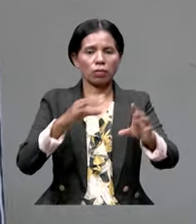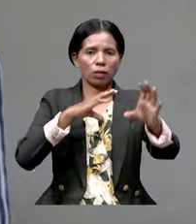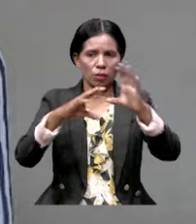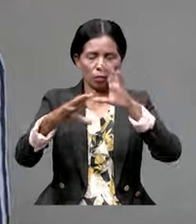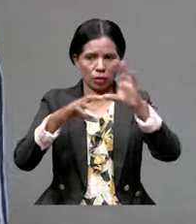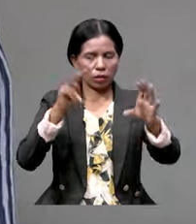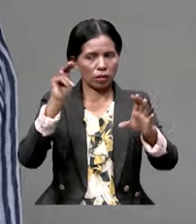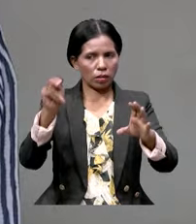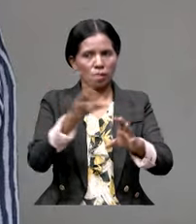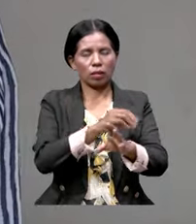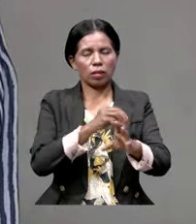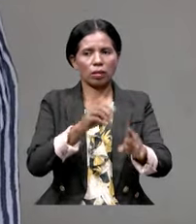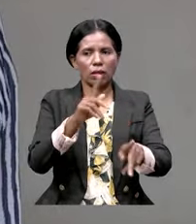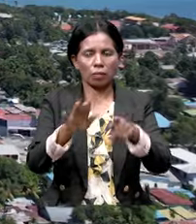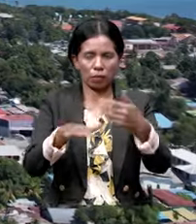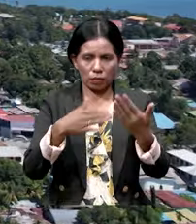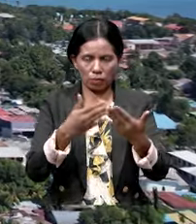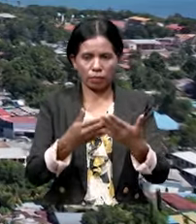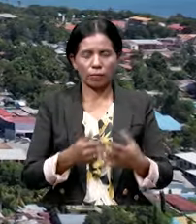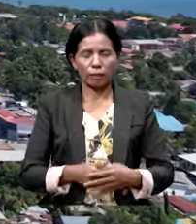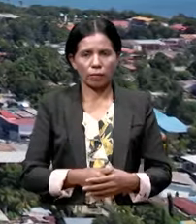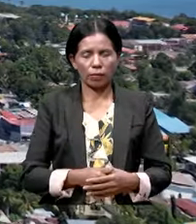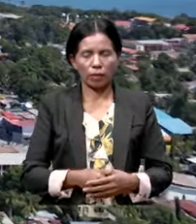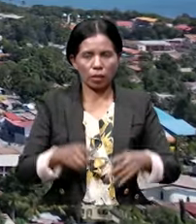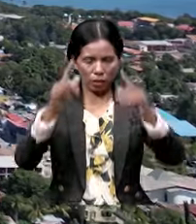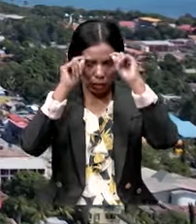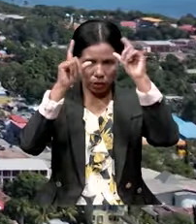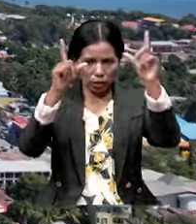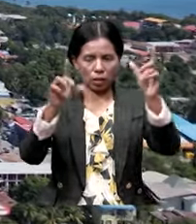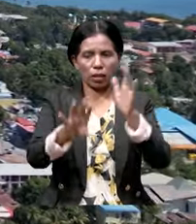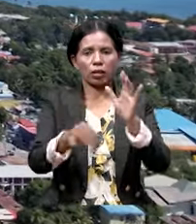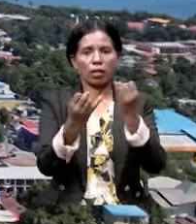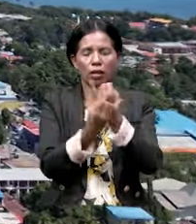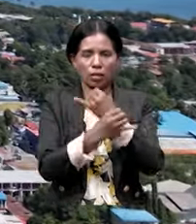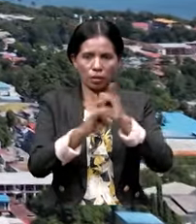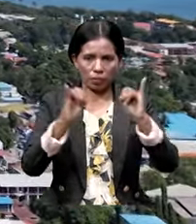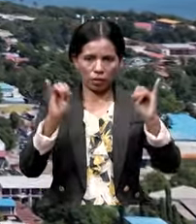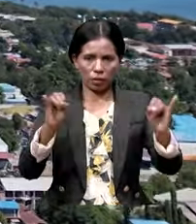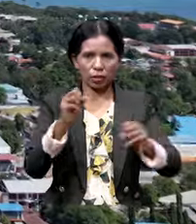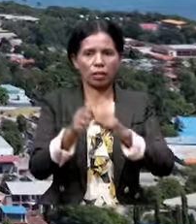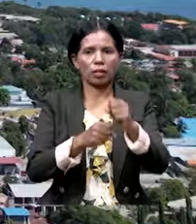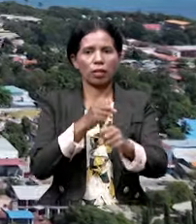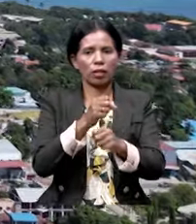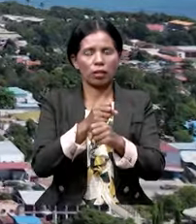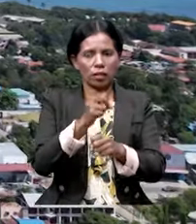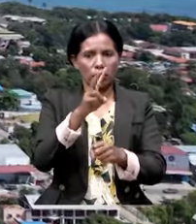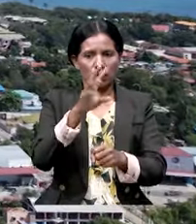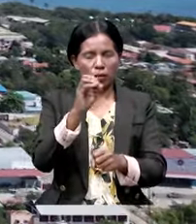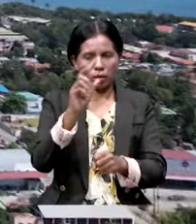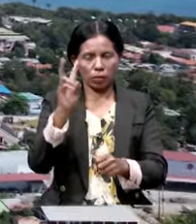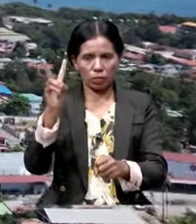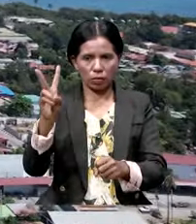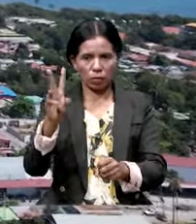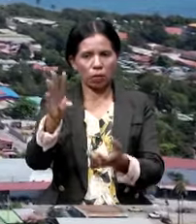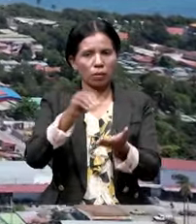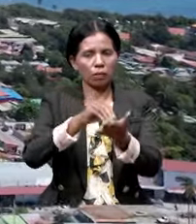nia, entre cidadão sira. Hafoi Timor-Leste reta nia independência e atina rin rua opta lian